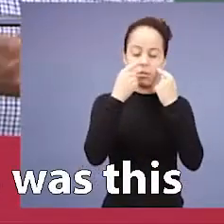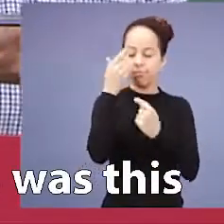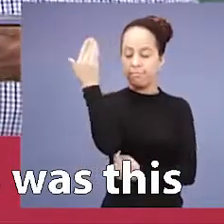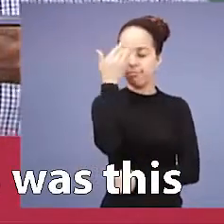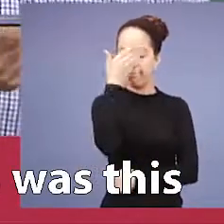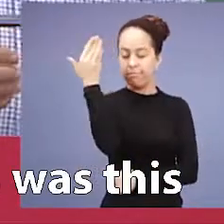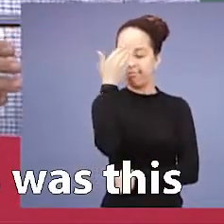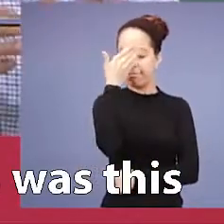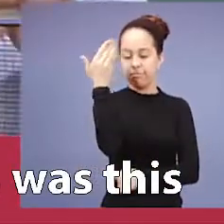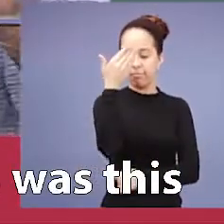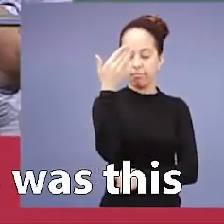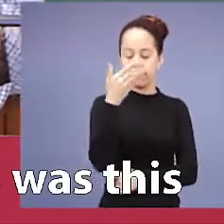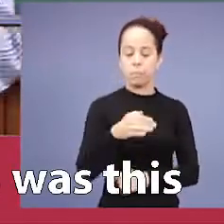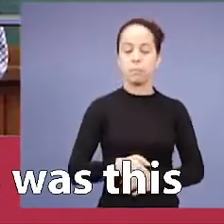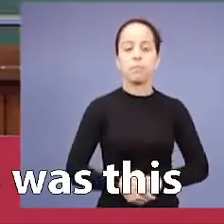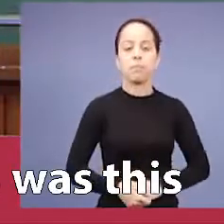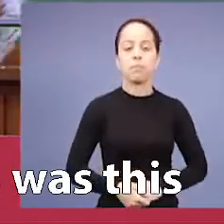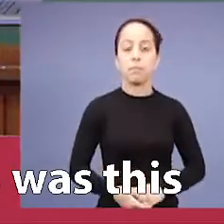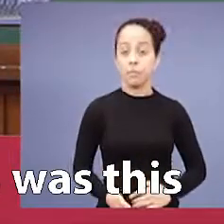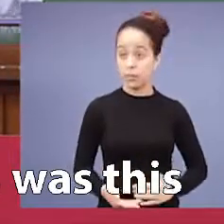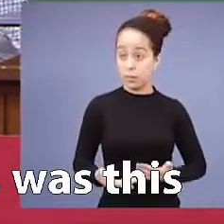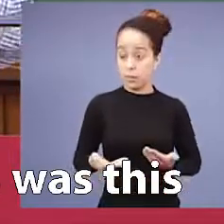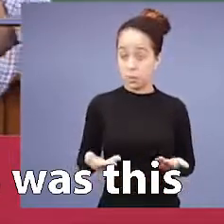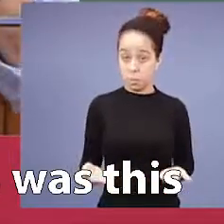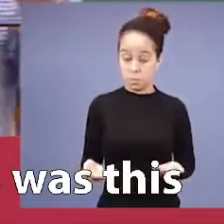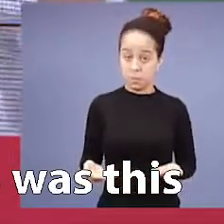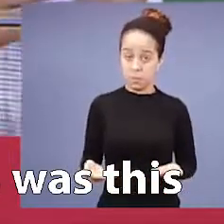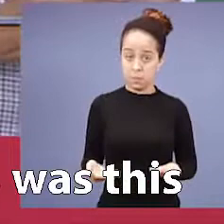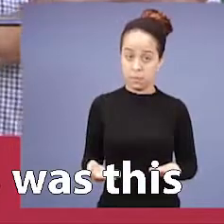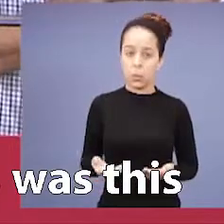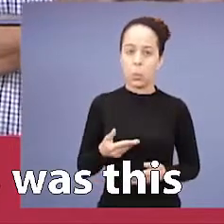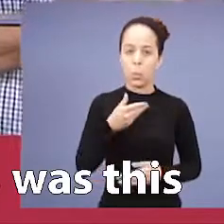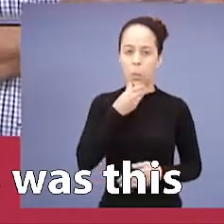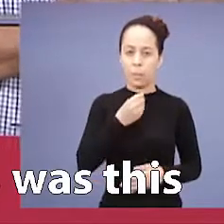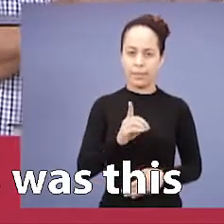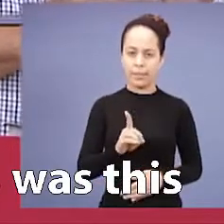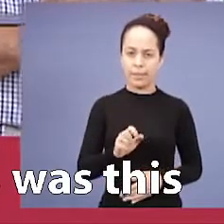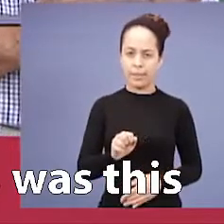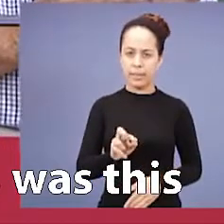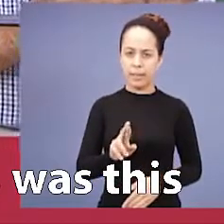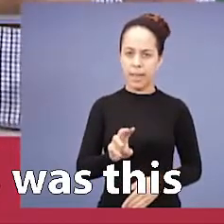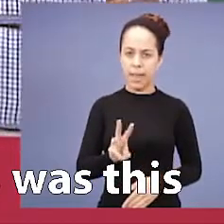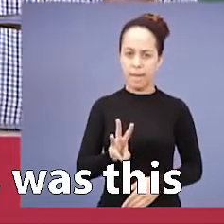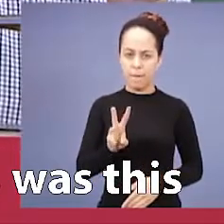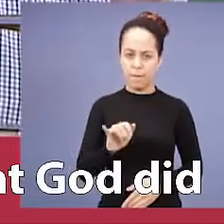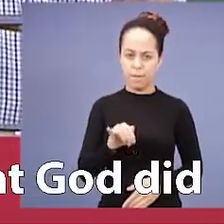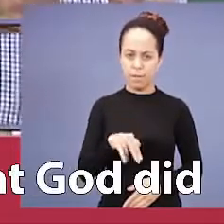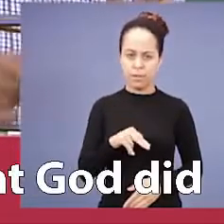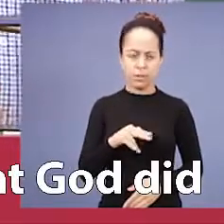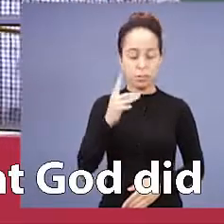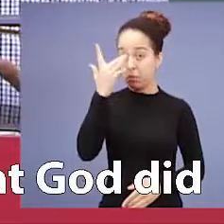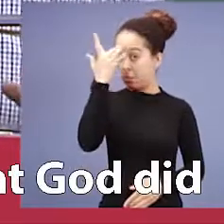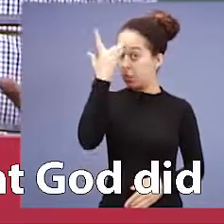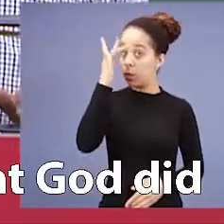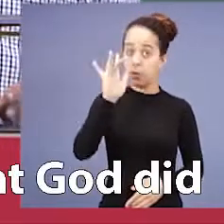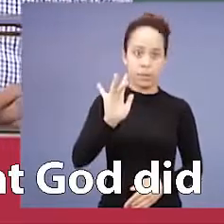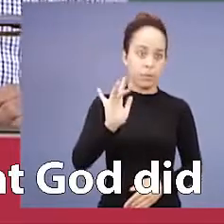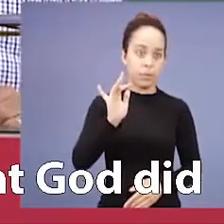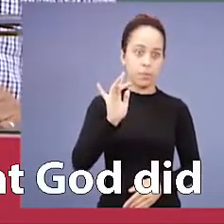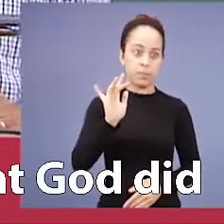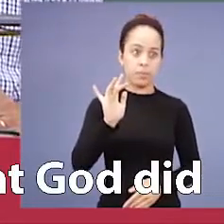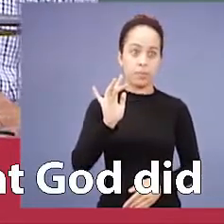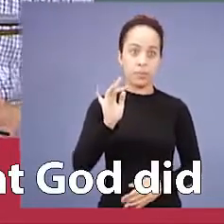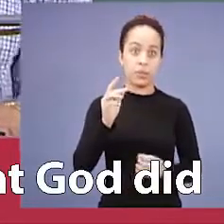aquilo que o mundo aquilo que darwin não sabia era isso que estava ele não